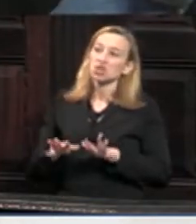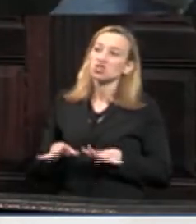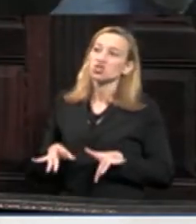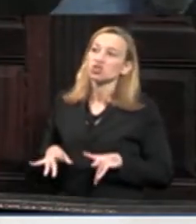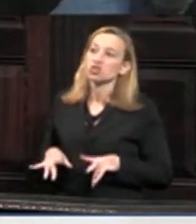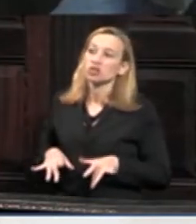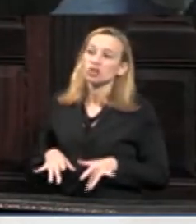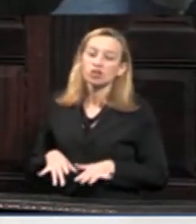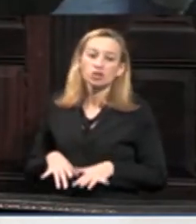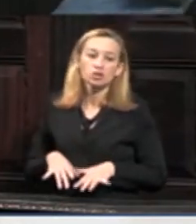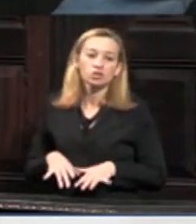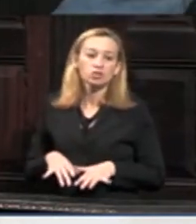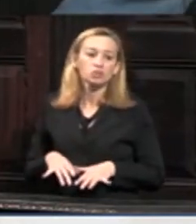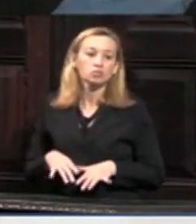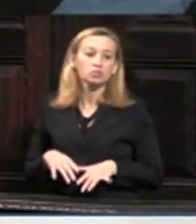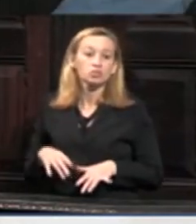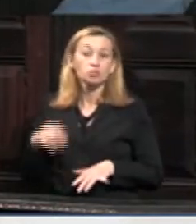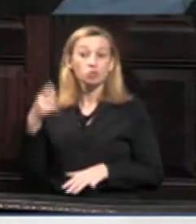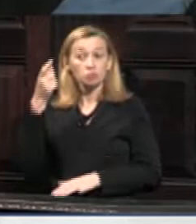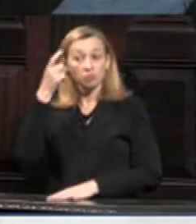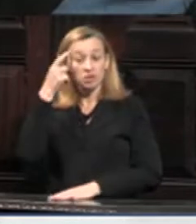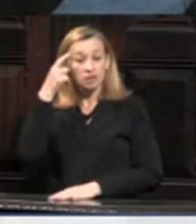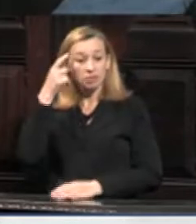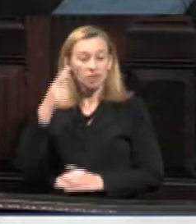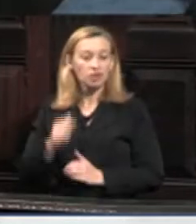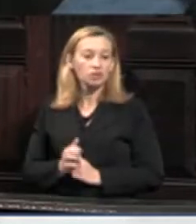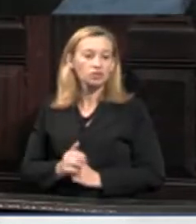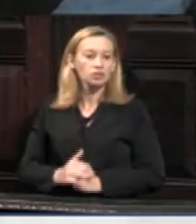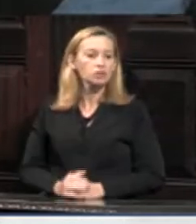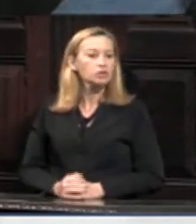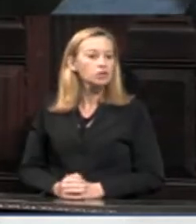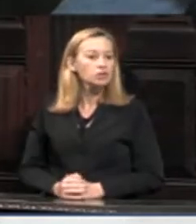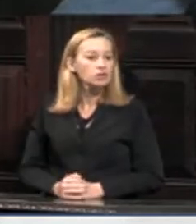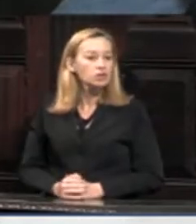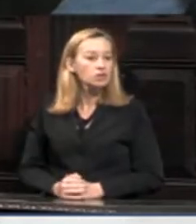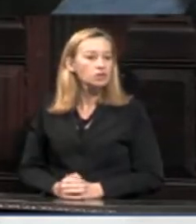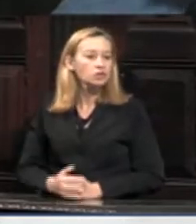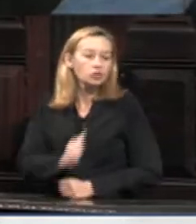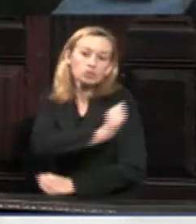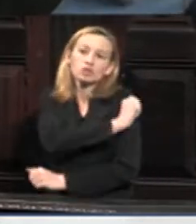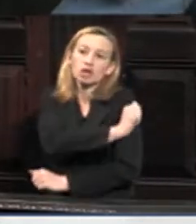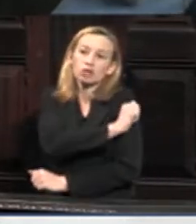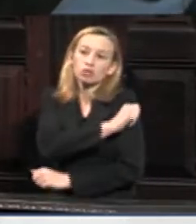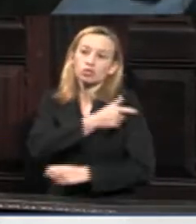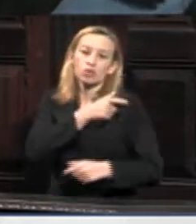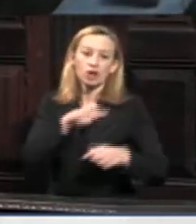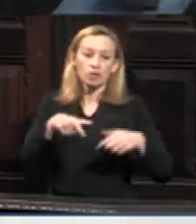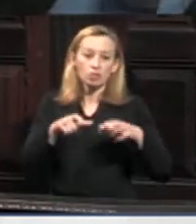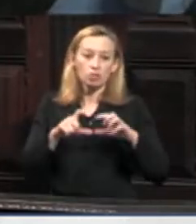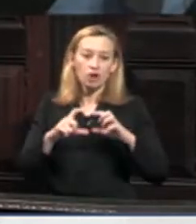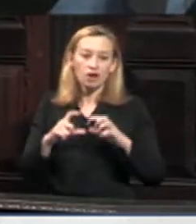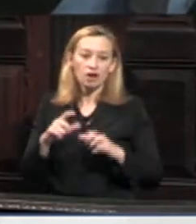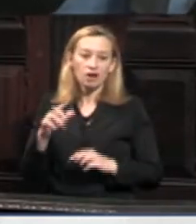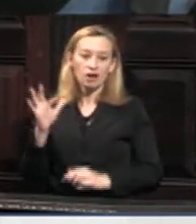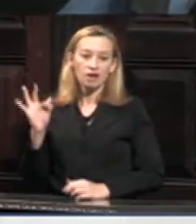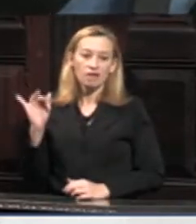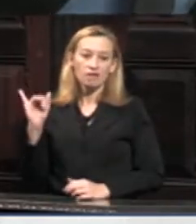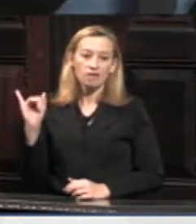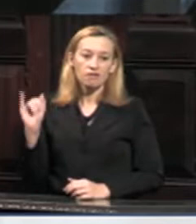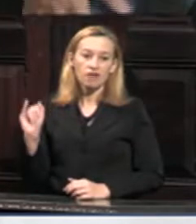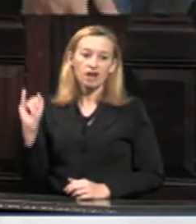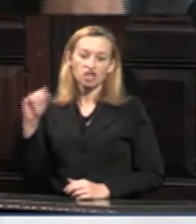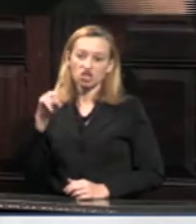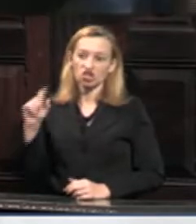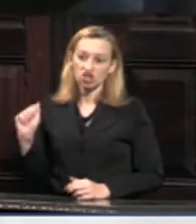do verniz ideológico. Os alunos da Faculdade de Direito colocaram uma faixa que não tinha qualquer referência a